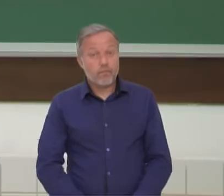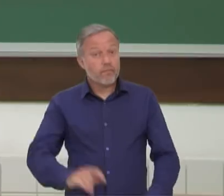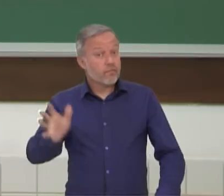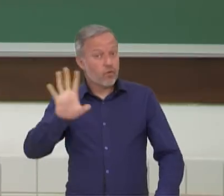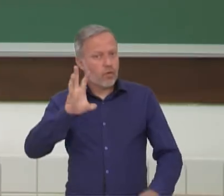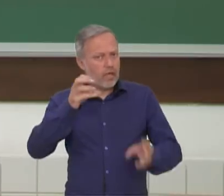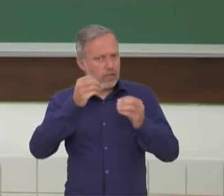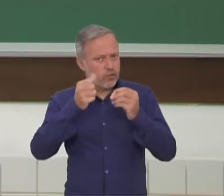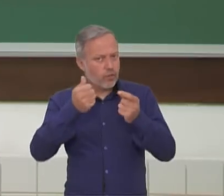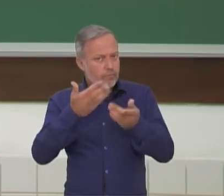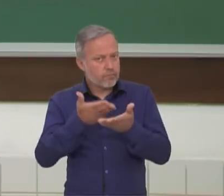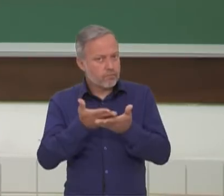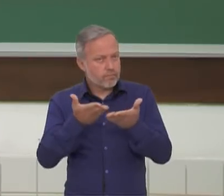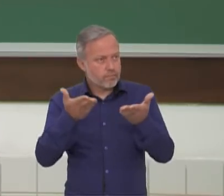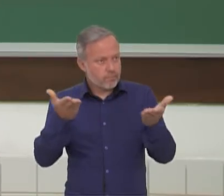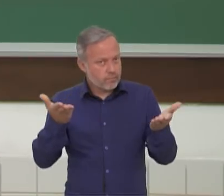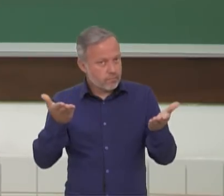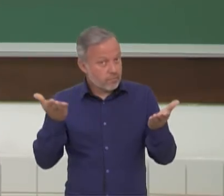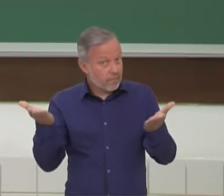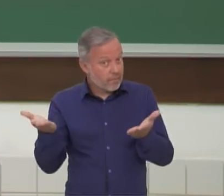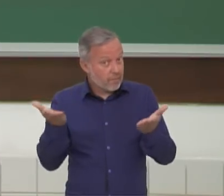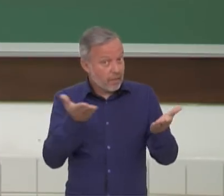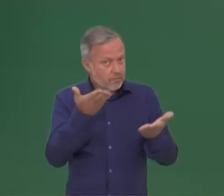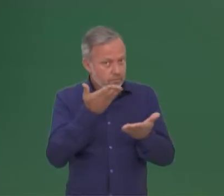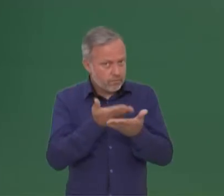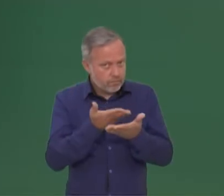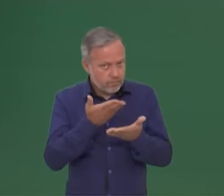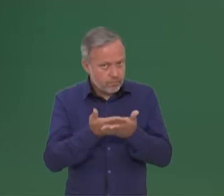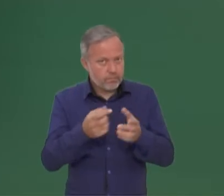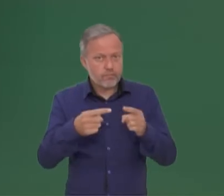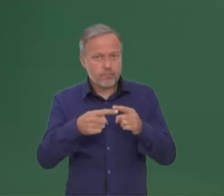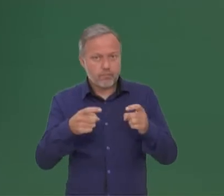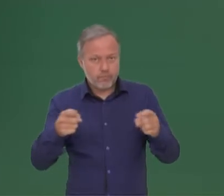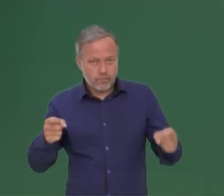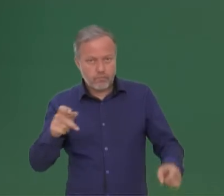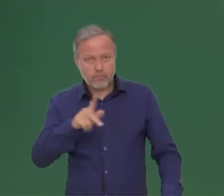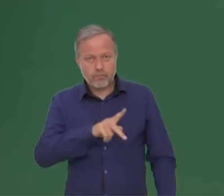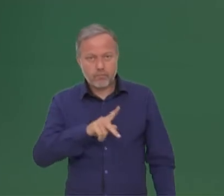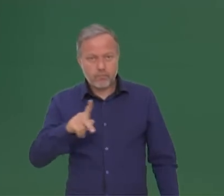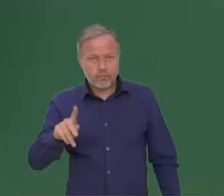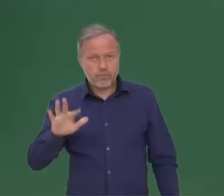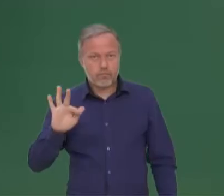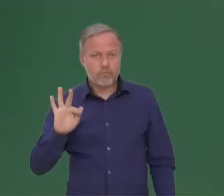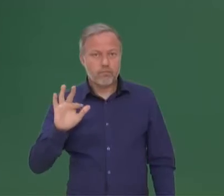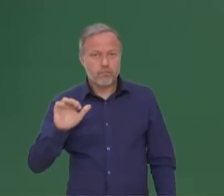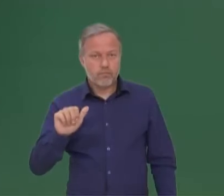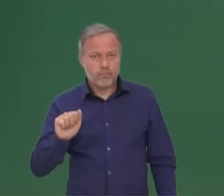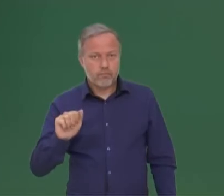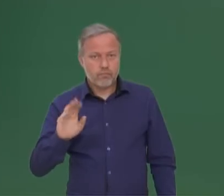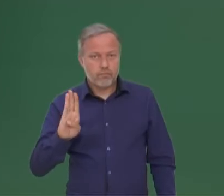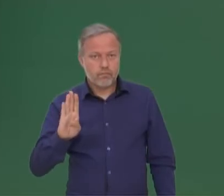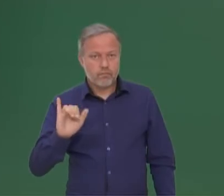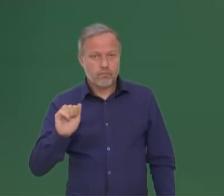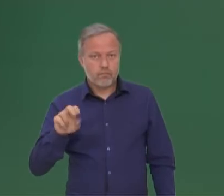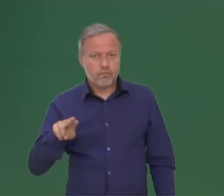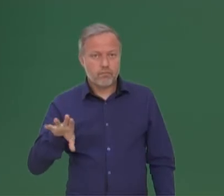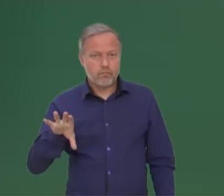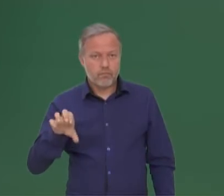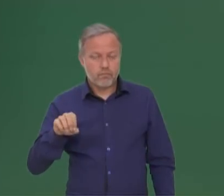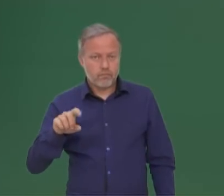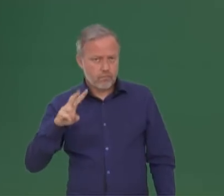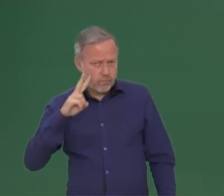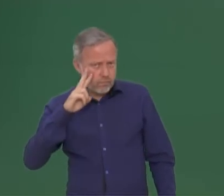Olá, tudo bom com vocês? Sejam bem-vindos a mais uma aula de ciências. Eu sou o professor Fabiano e você pode acompanhar essa aula pela